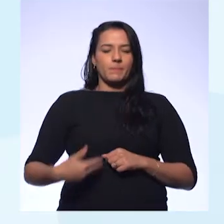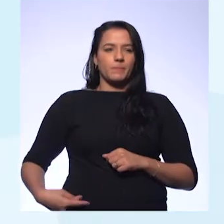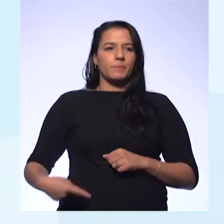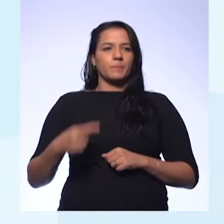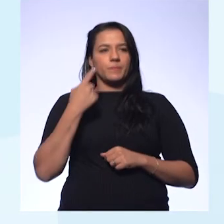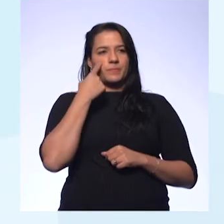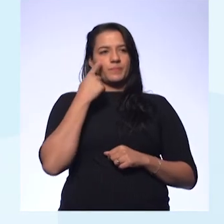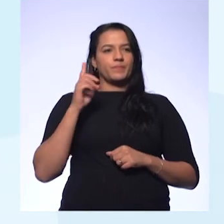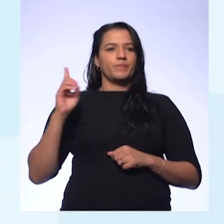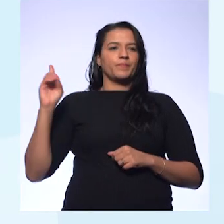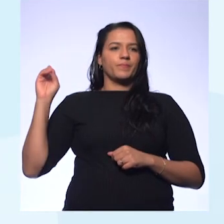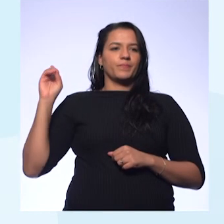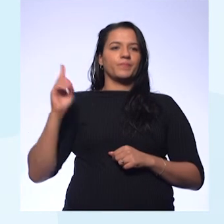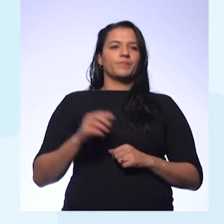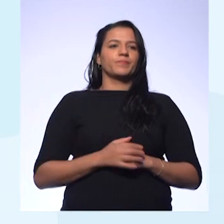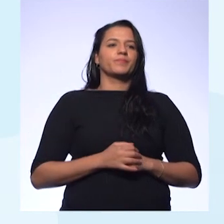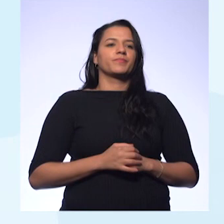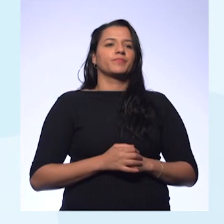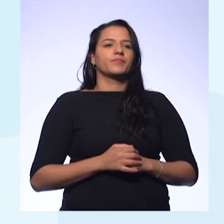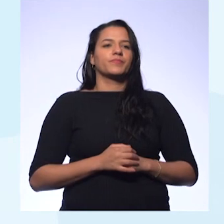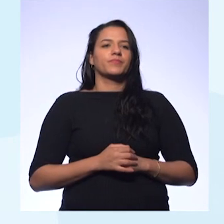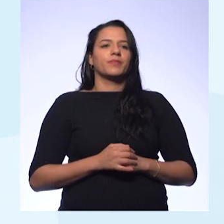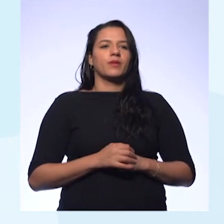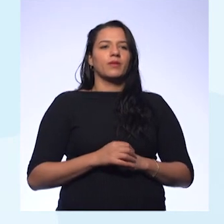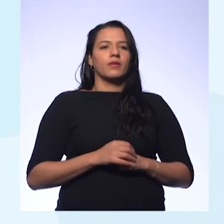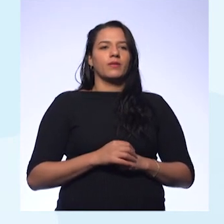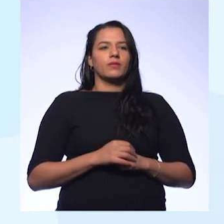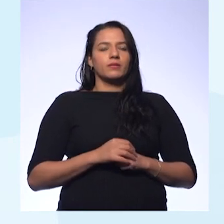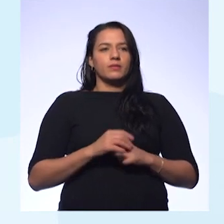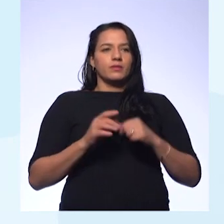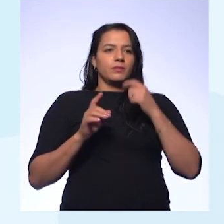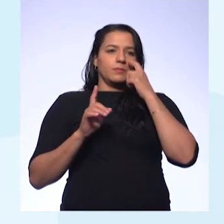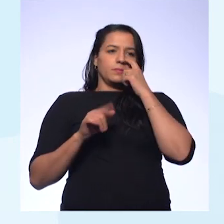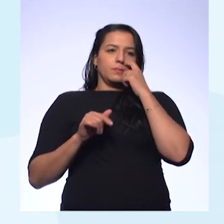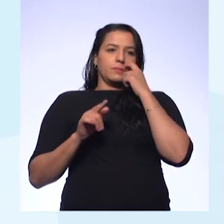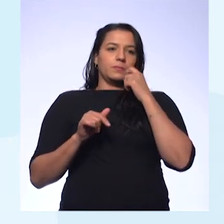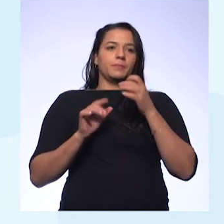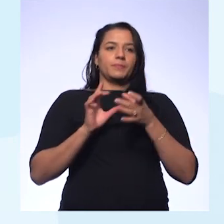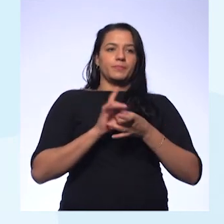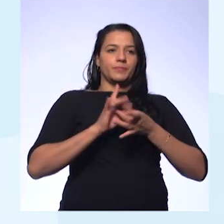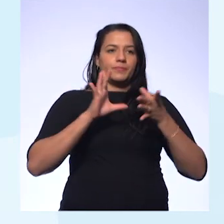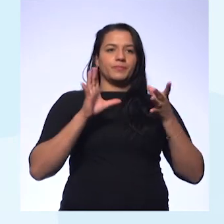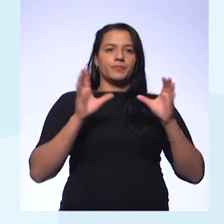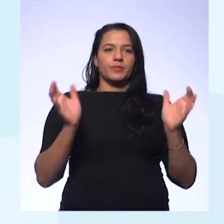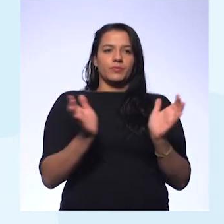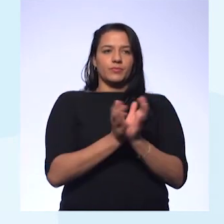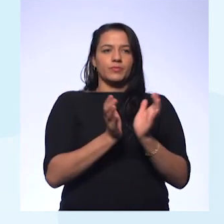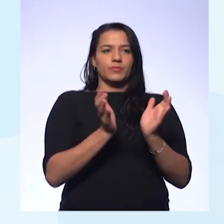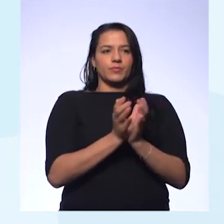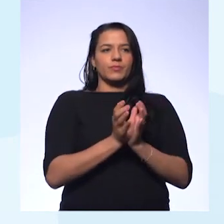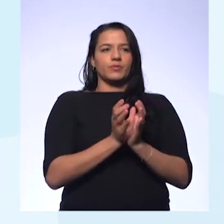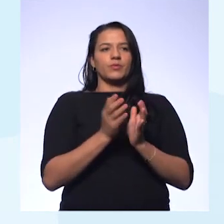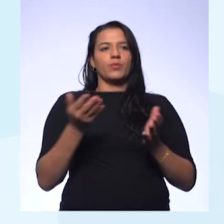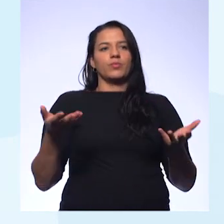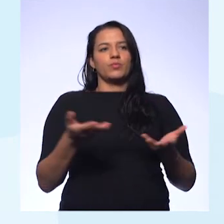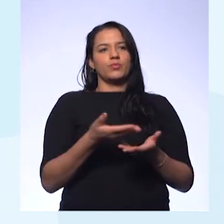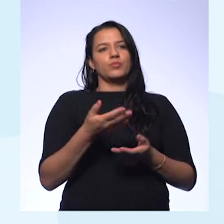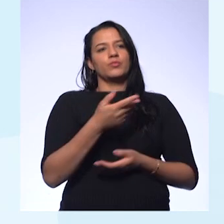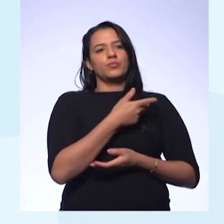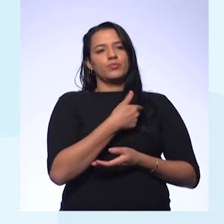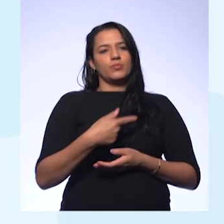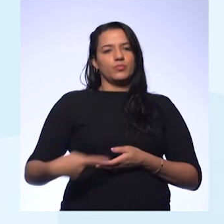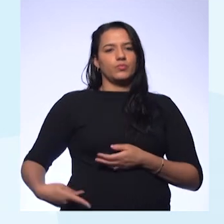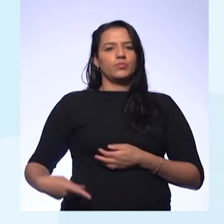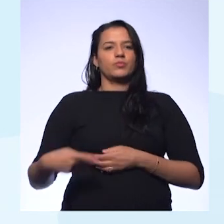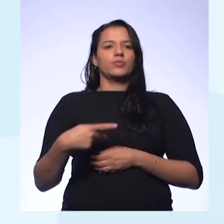próxima tela, tá? Então, os candidatos da Aliança Liberal, que era o partido de oposição ali do atual presidente, né, do